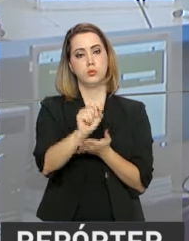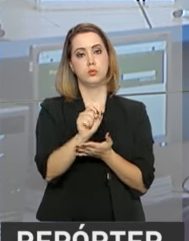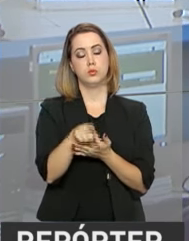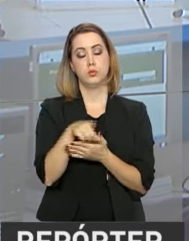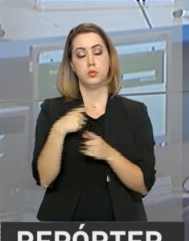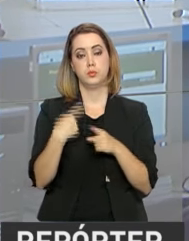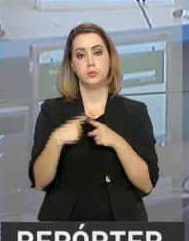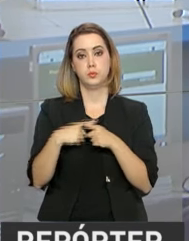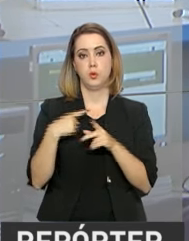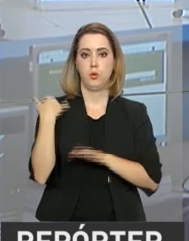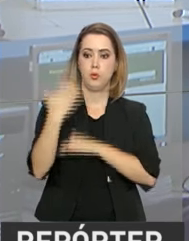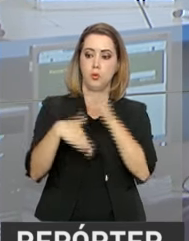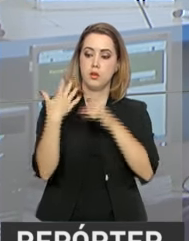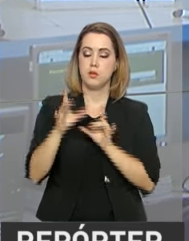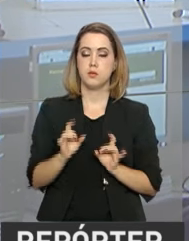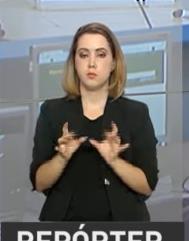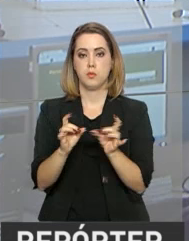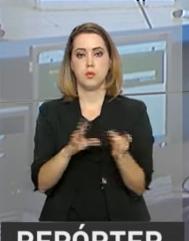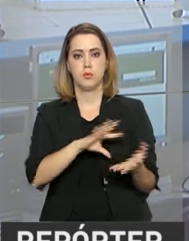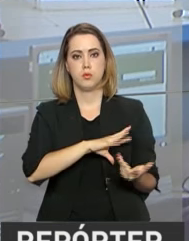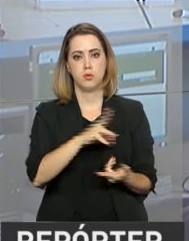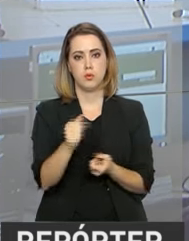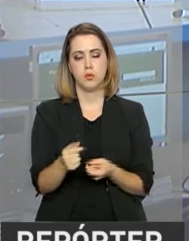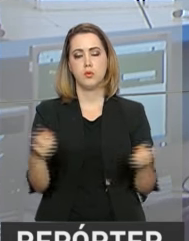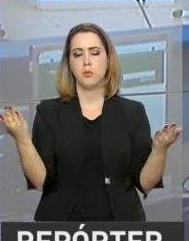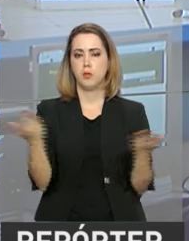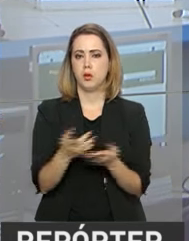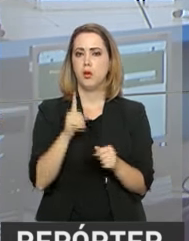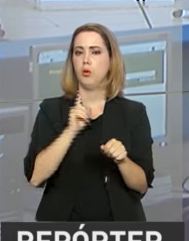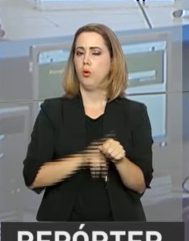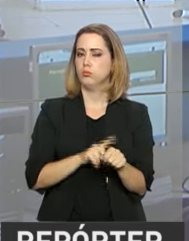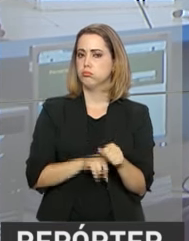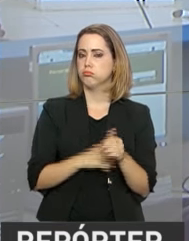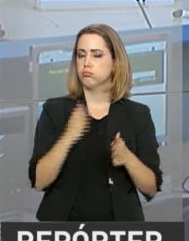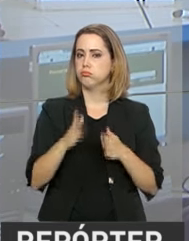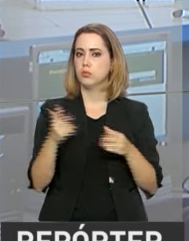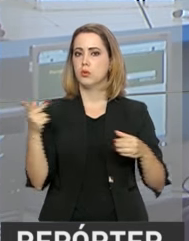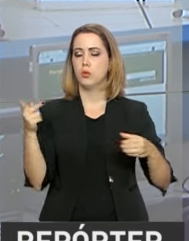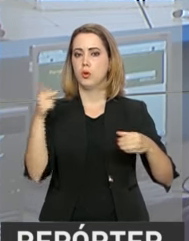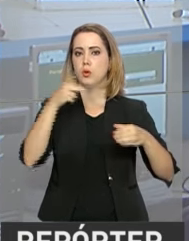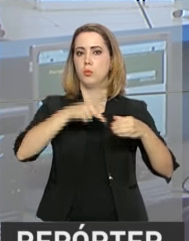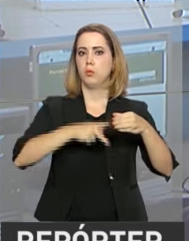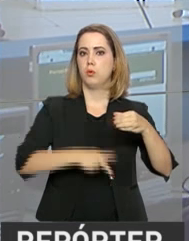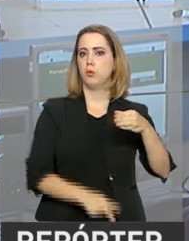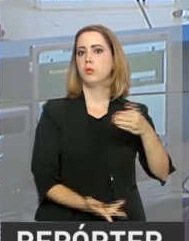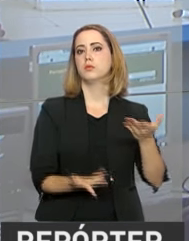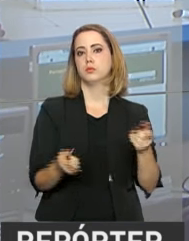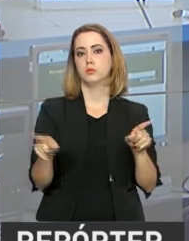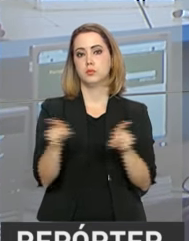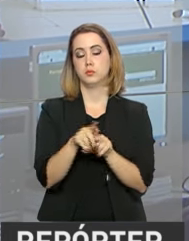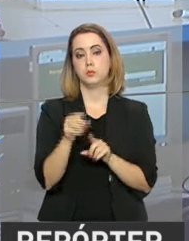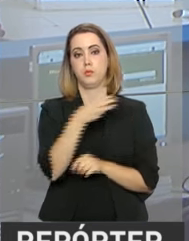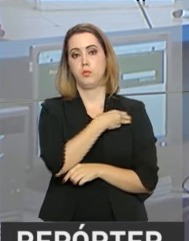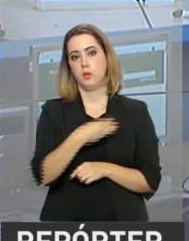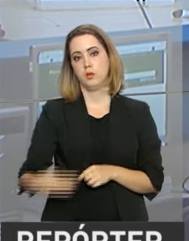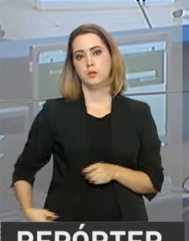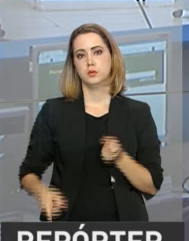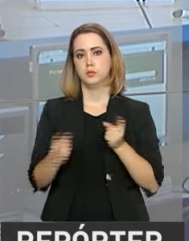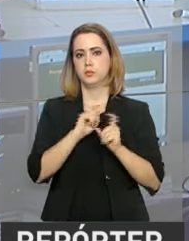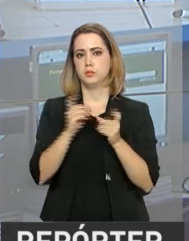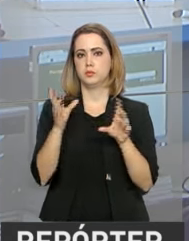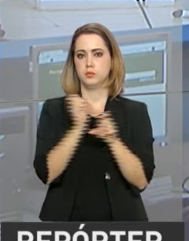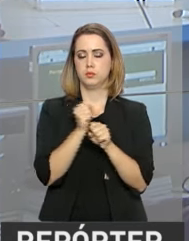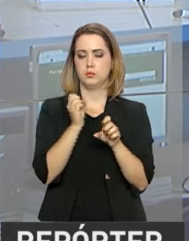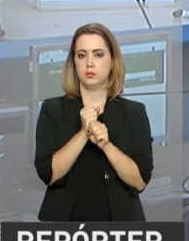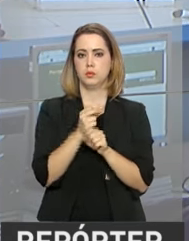conta o crescimento das importações e também a sazonalidade do mercado mundial de petróleo para o ministro da Fazenda Henrique Meirelles a redução